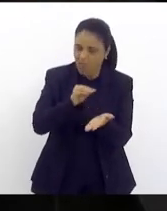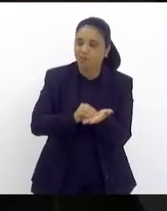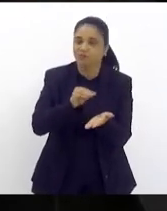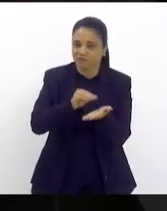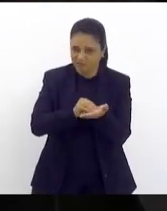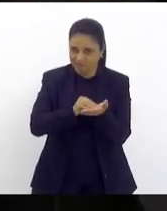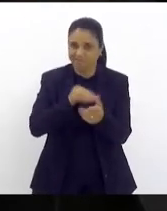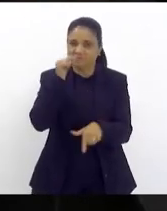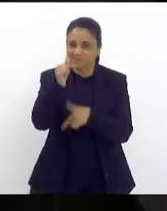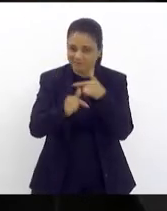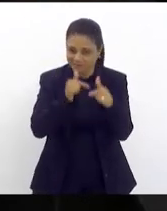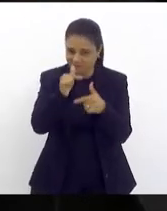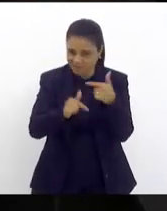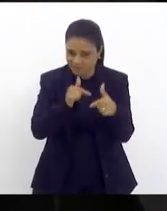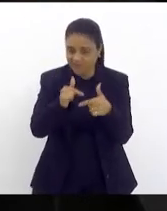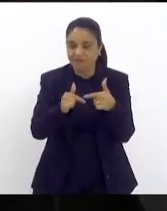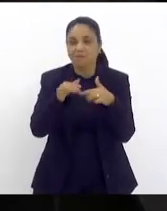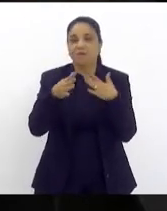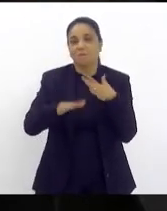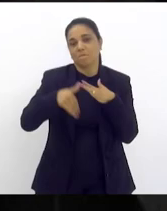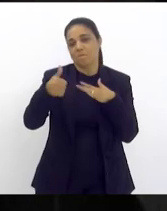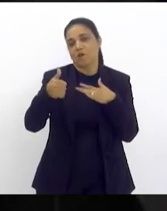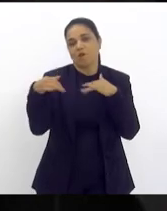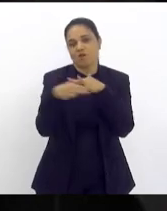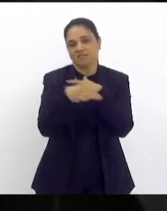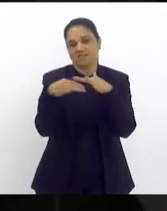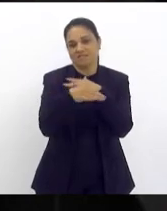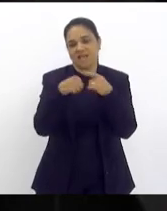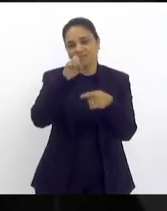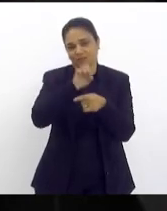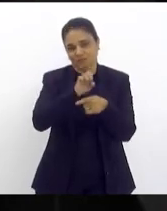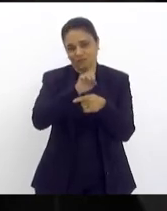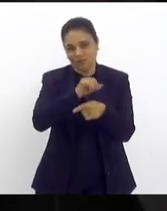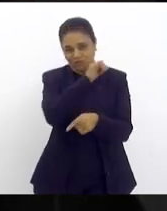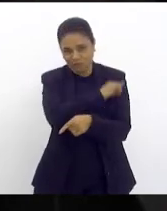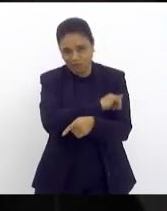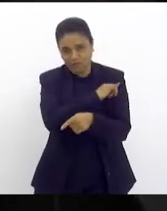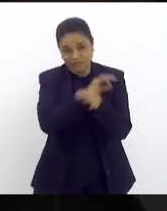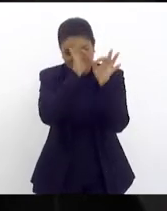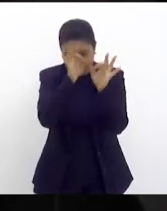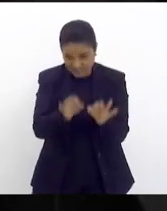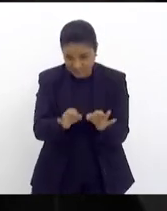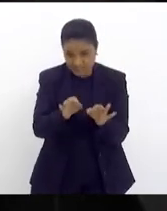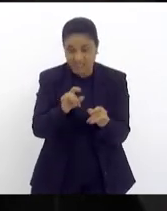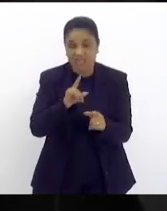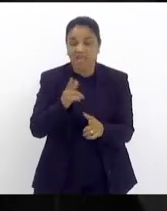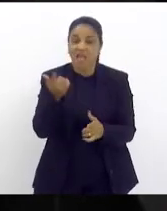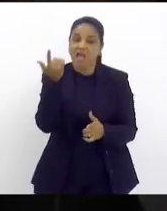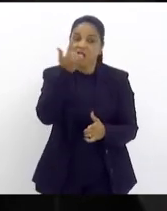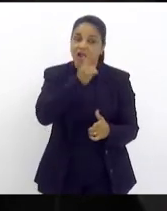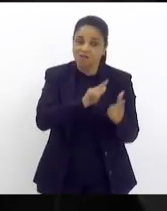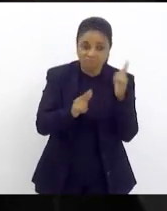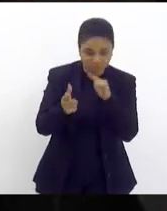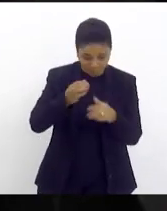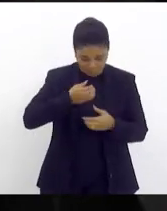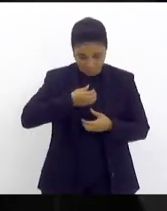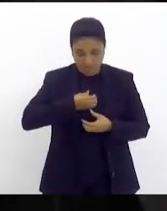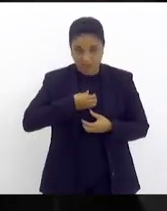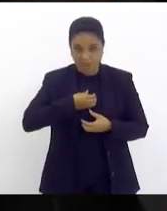coisa para a gente tornar a melhor cidade do estado do Rio de Janeiro. E tenha certeza que a cada prêmio como esse, que a